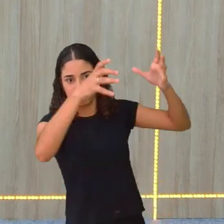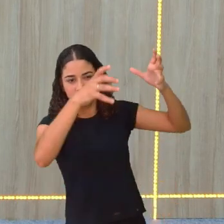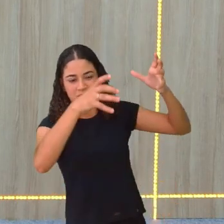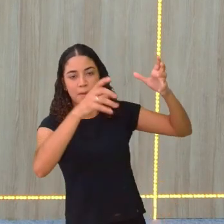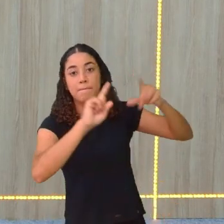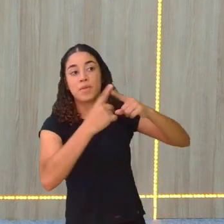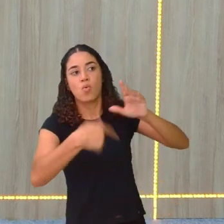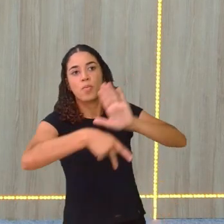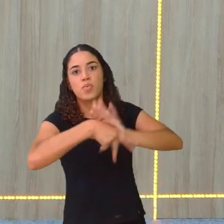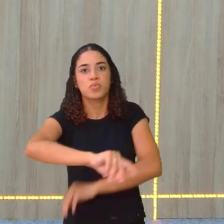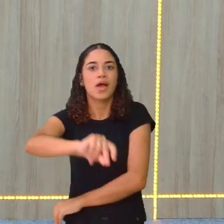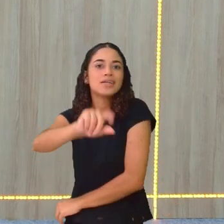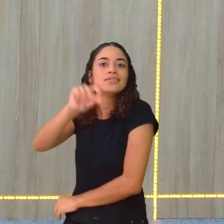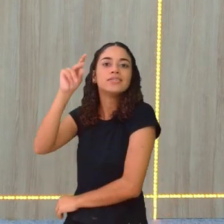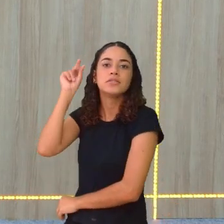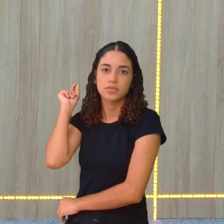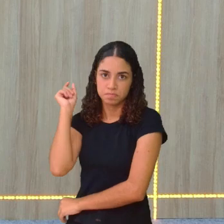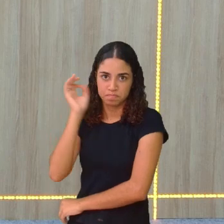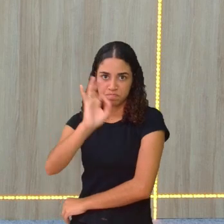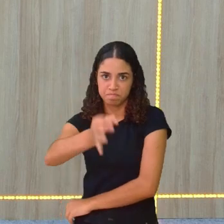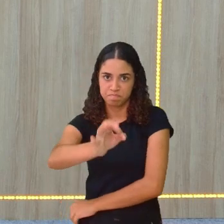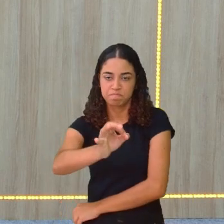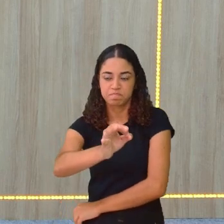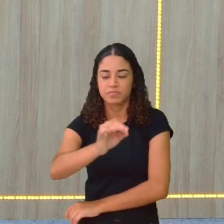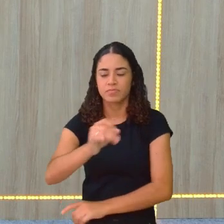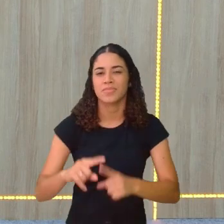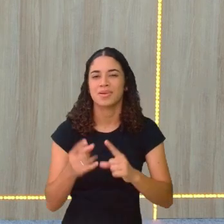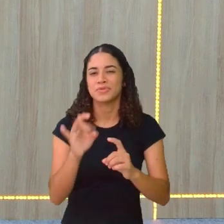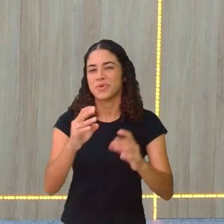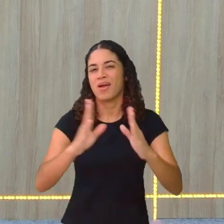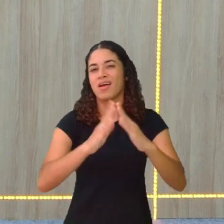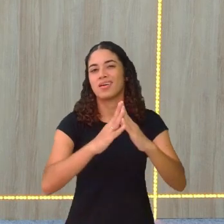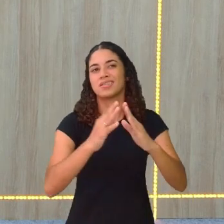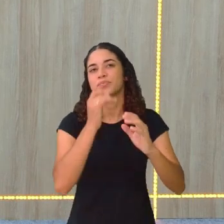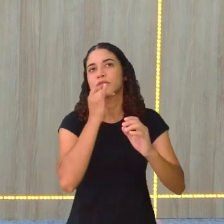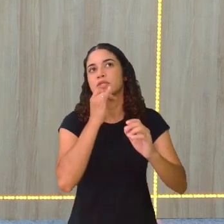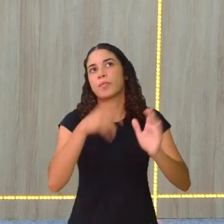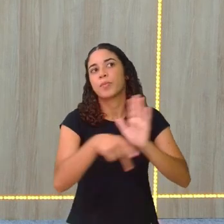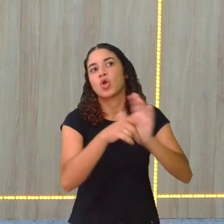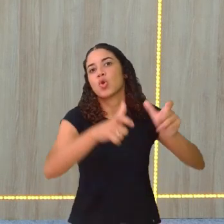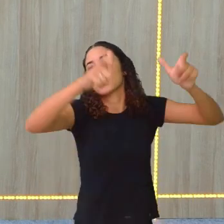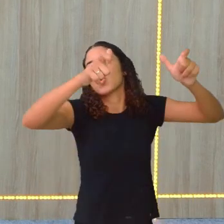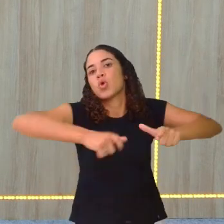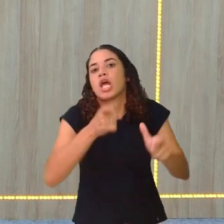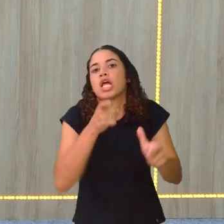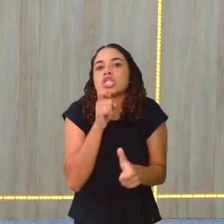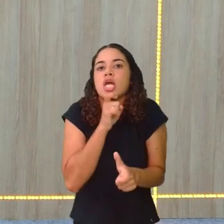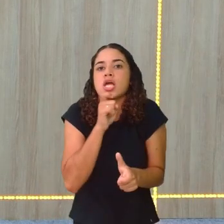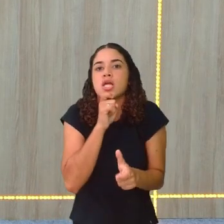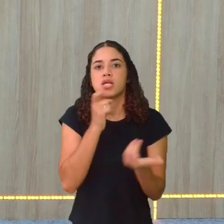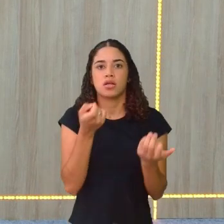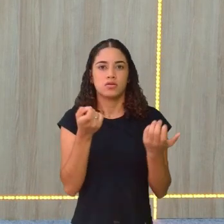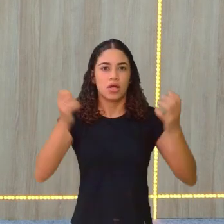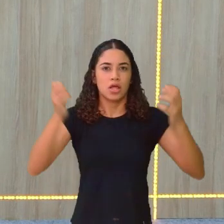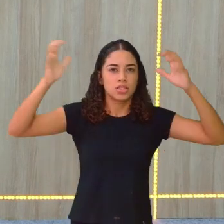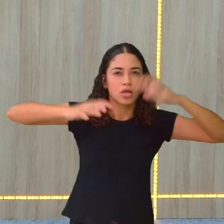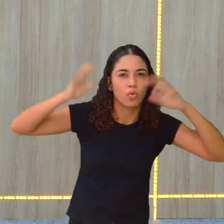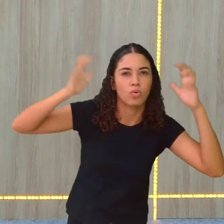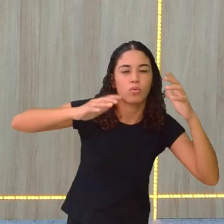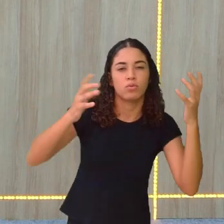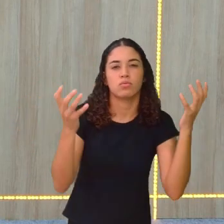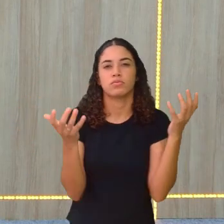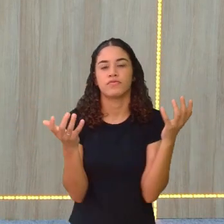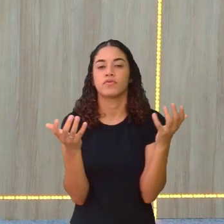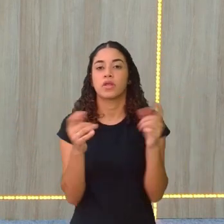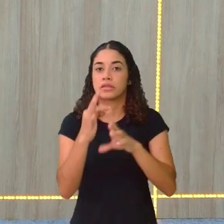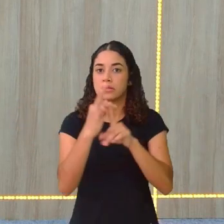de aquecer uma casa que está ali cercada de neve, né, com frio, com temperaturas assim